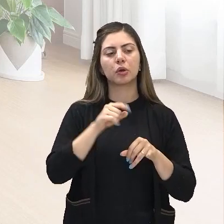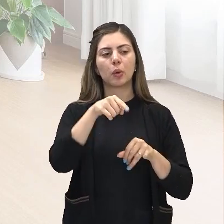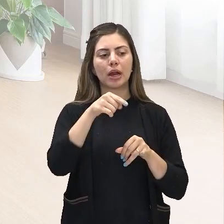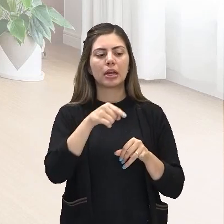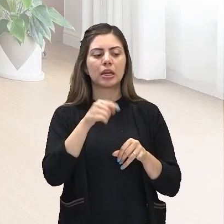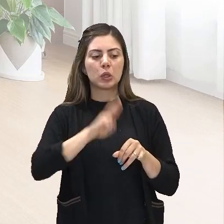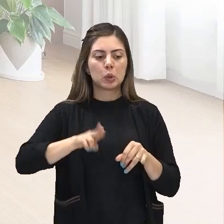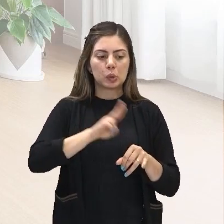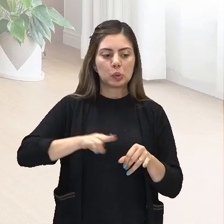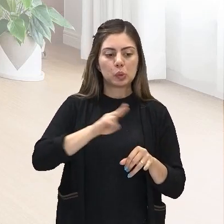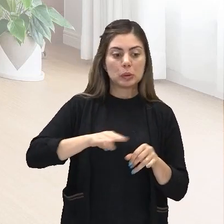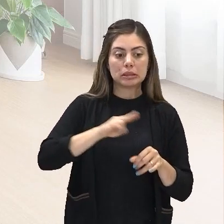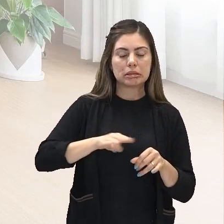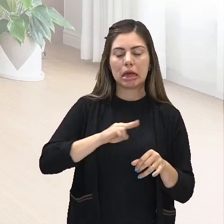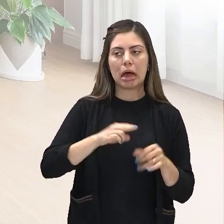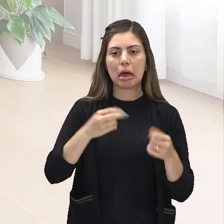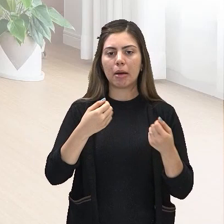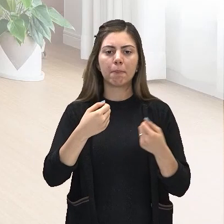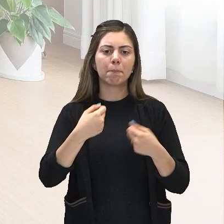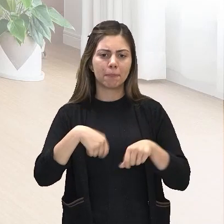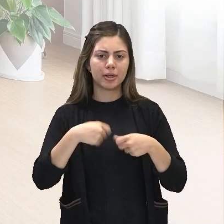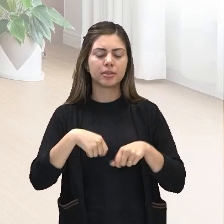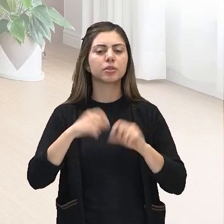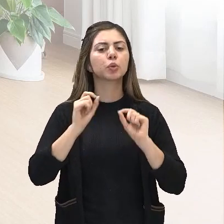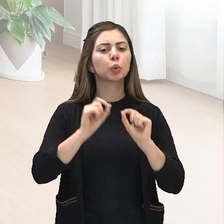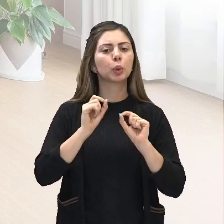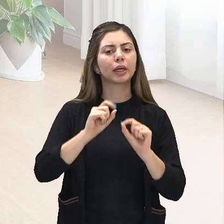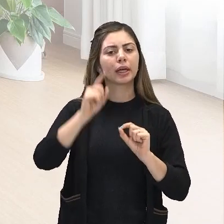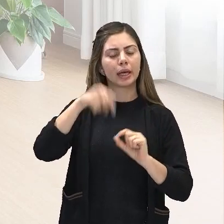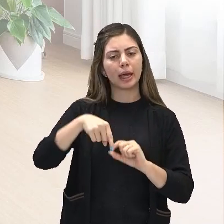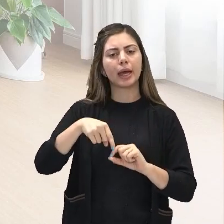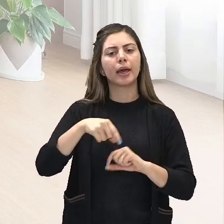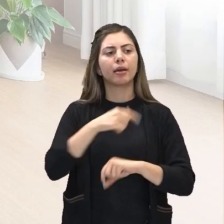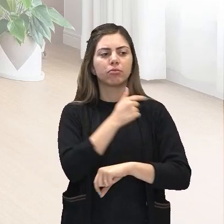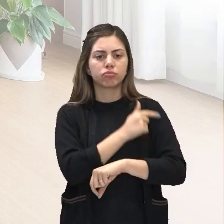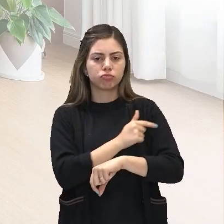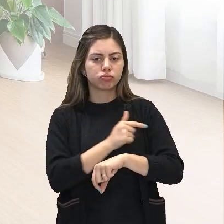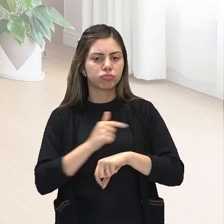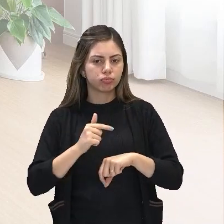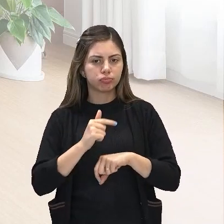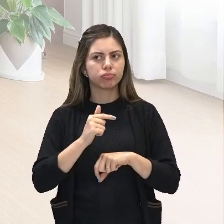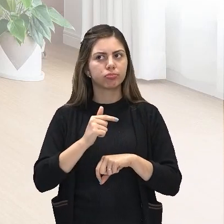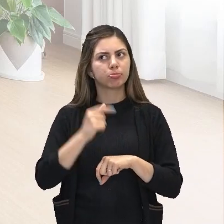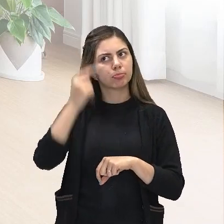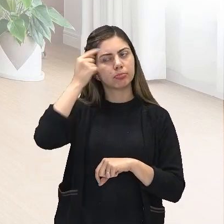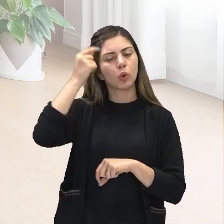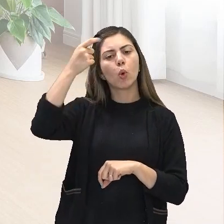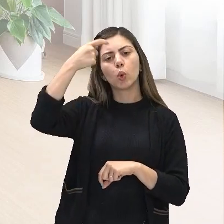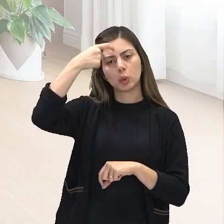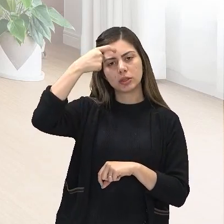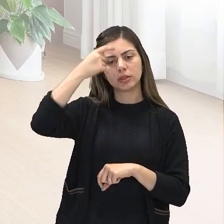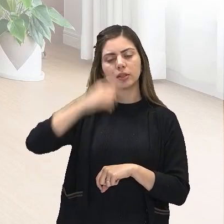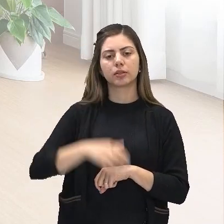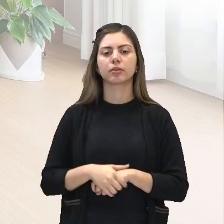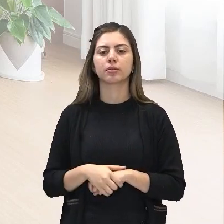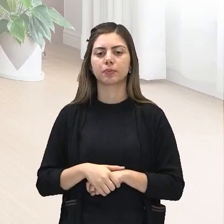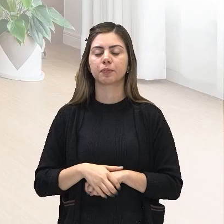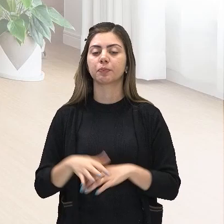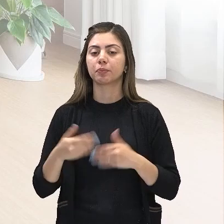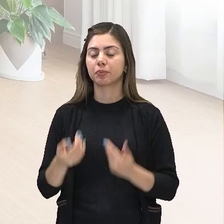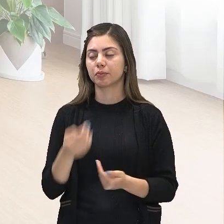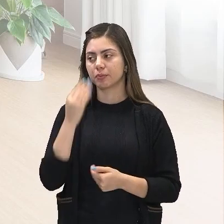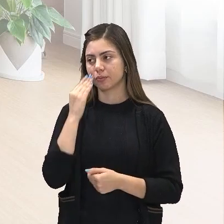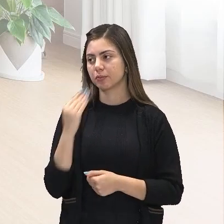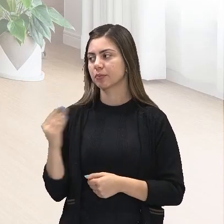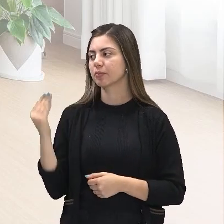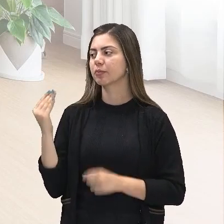de luz, a fatura ali da energia, certo? Então, olha só, você pode observar na nossa imagem, aí na nossa sala, que nós temos aí